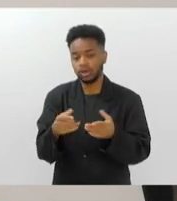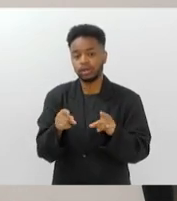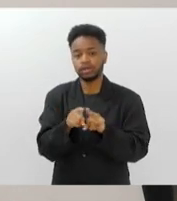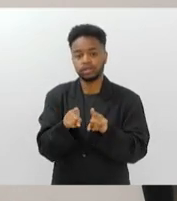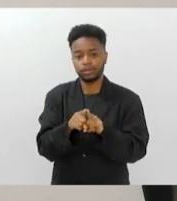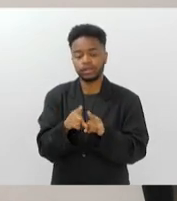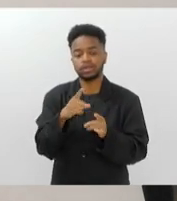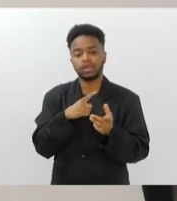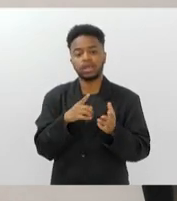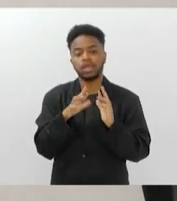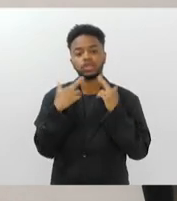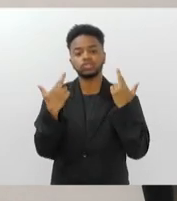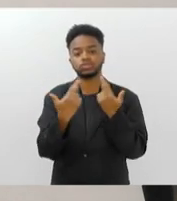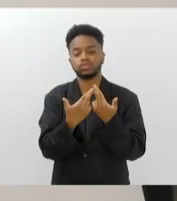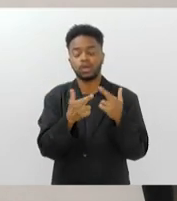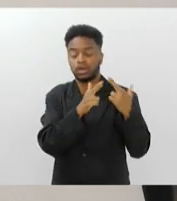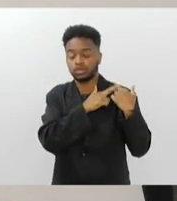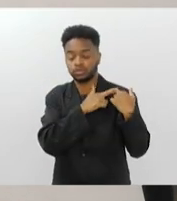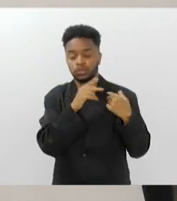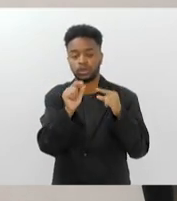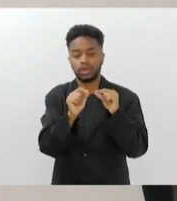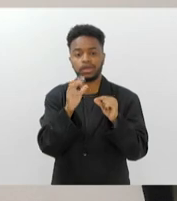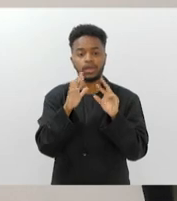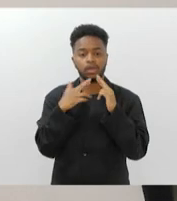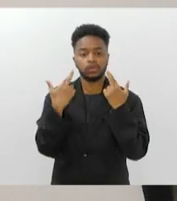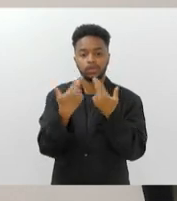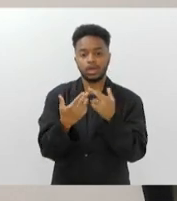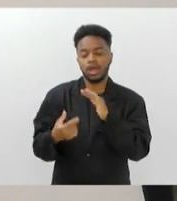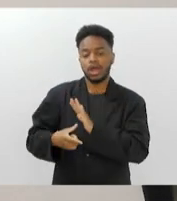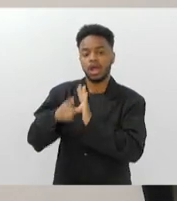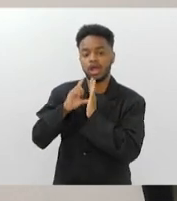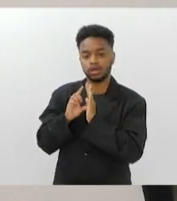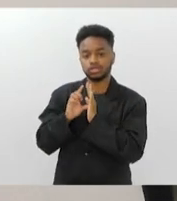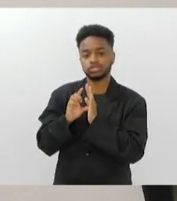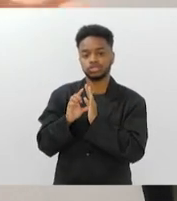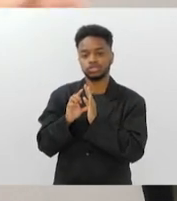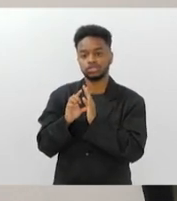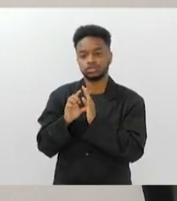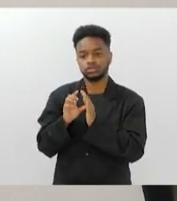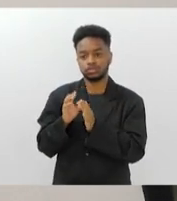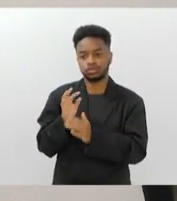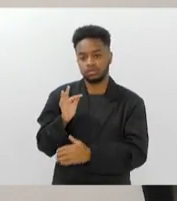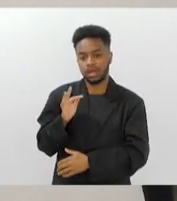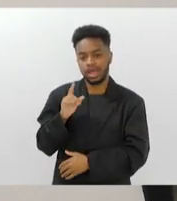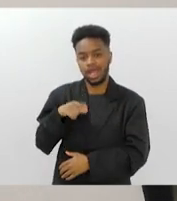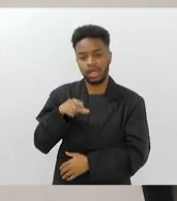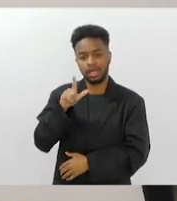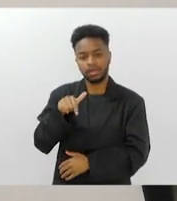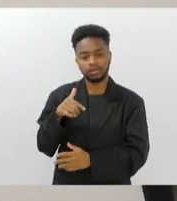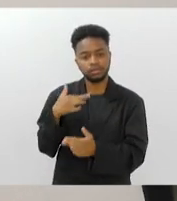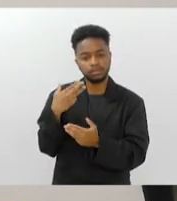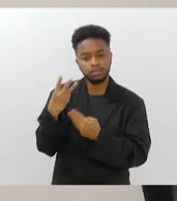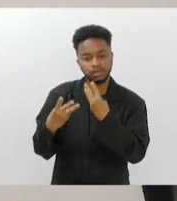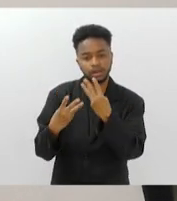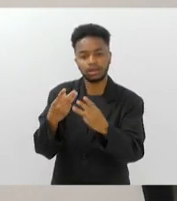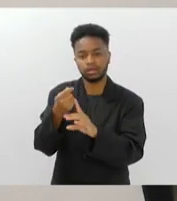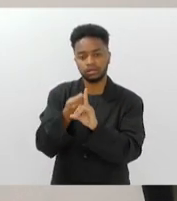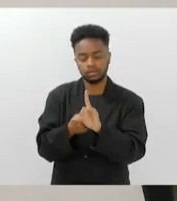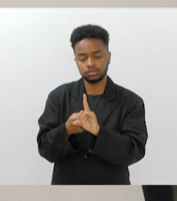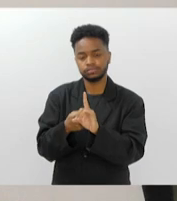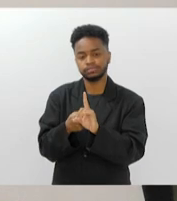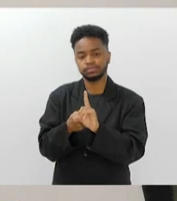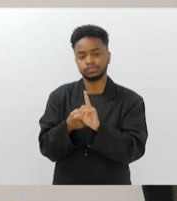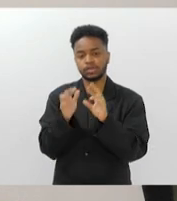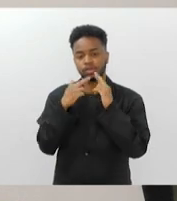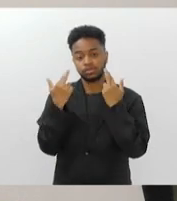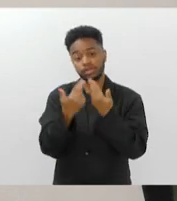de fazer uma reunião ainda antes né Da Da Da próxima reunião que ser a trimestral talvez a gente definindo qual seria a